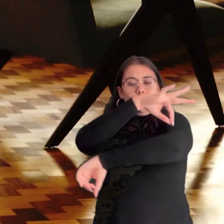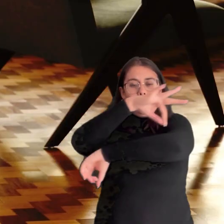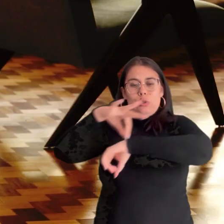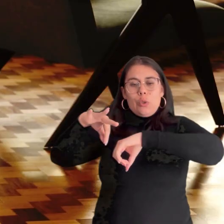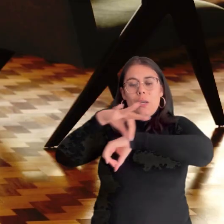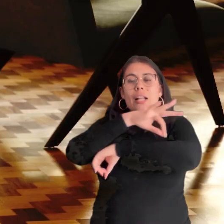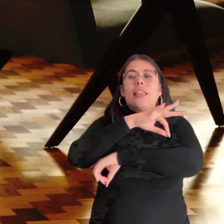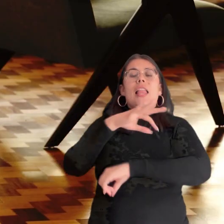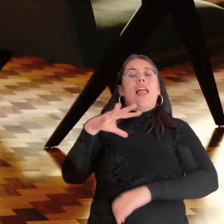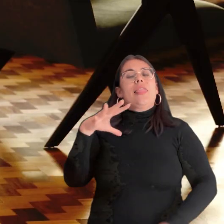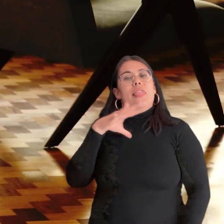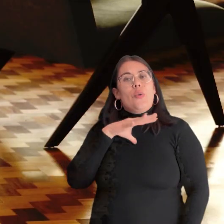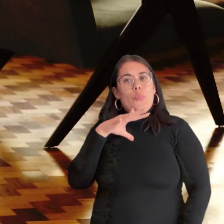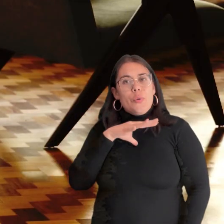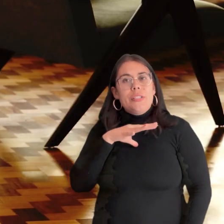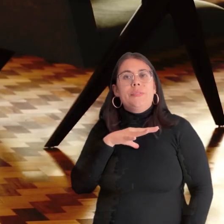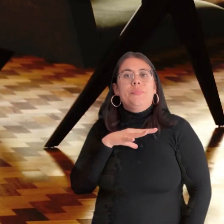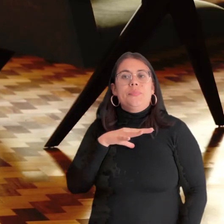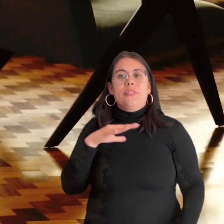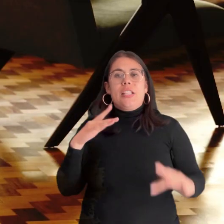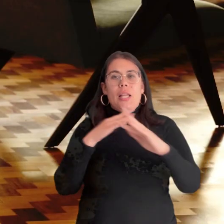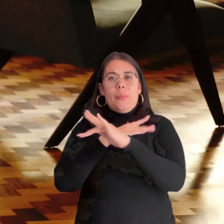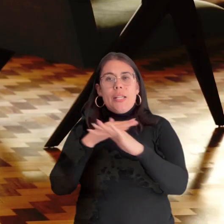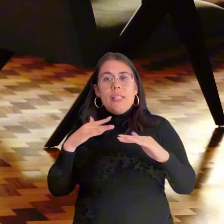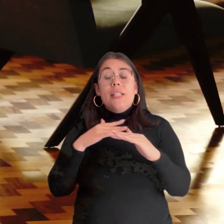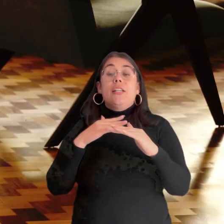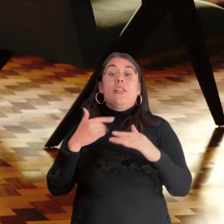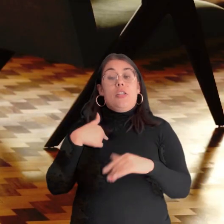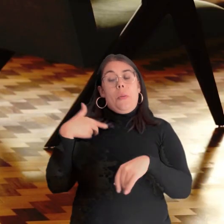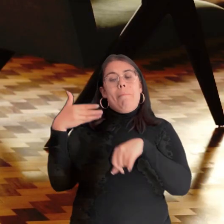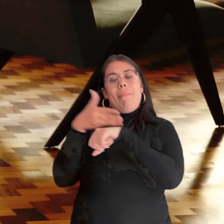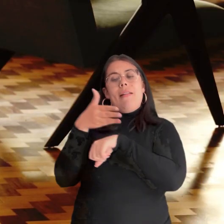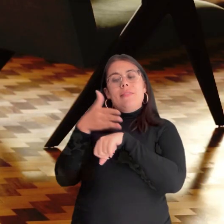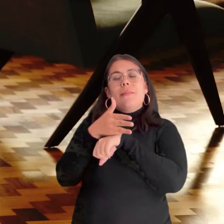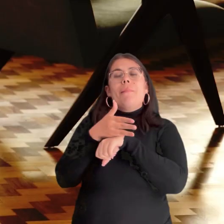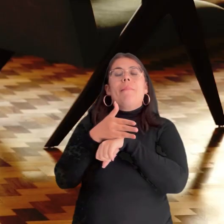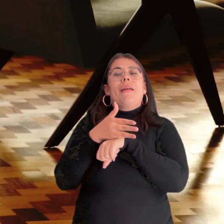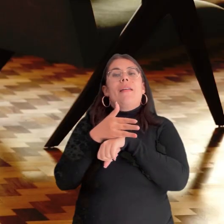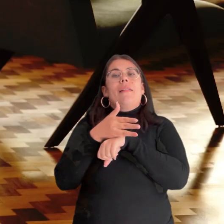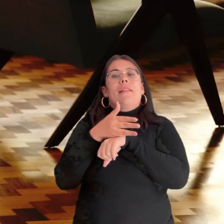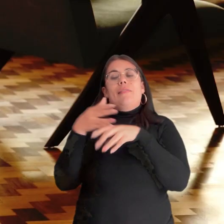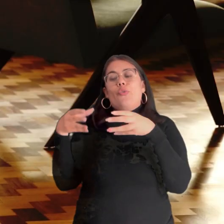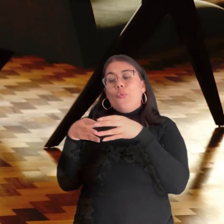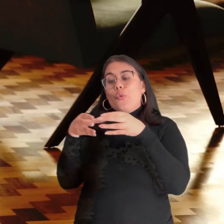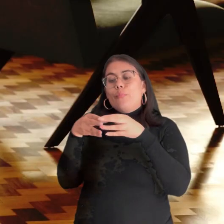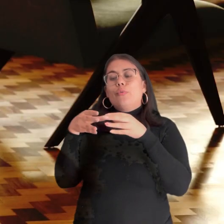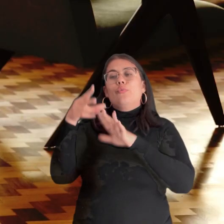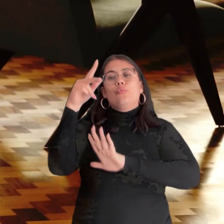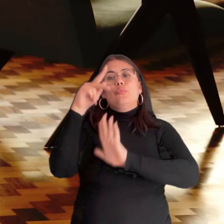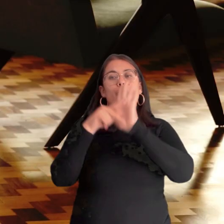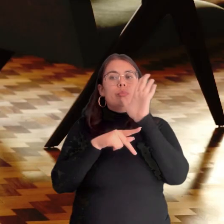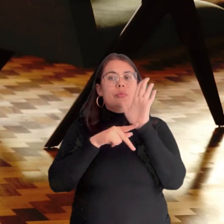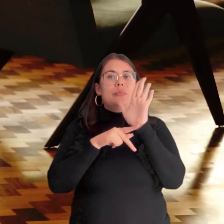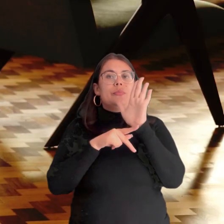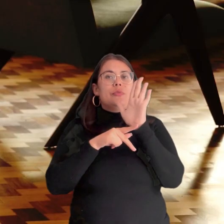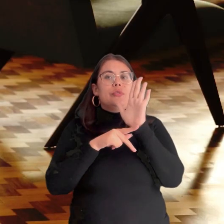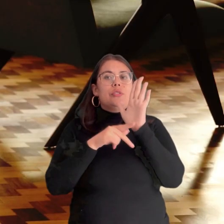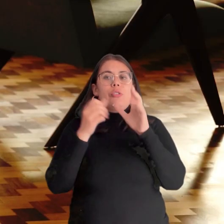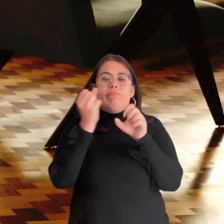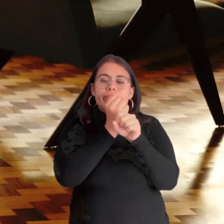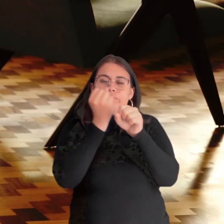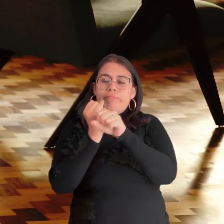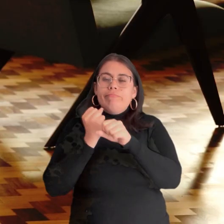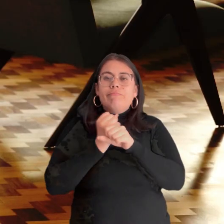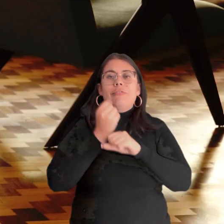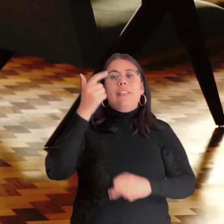que elaborou o projeto do restauro e reforma da residência Castor Delgado Pérez,